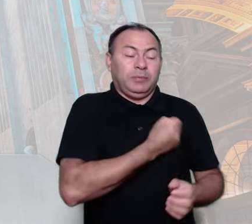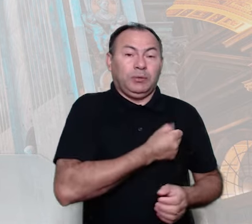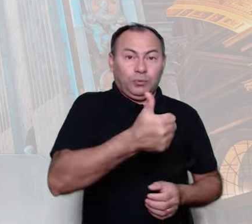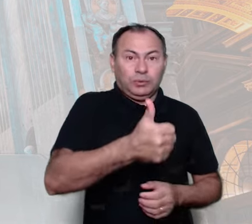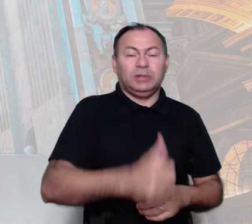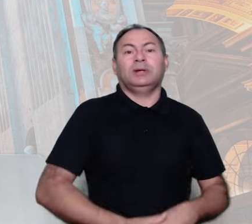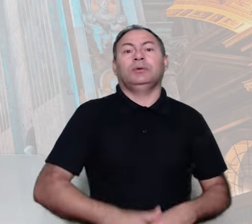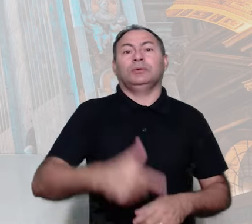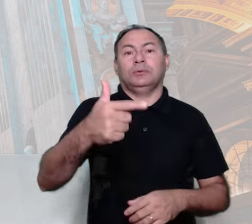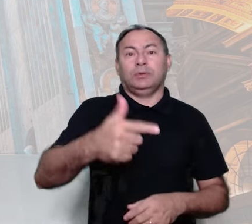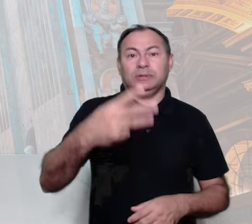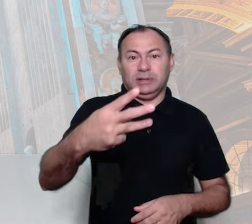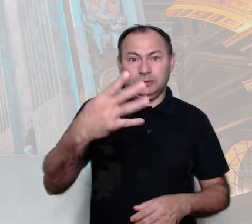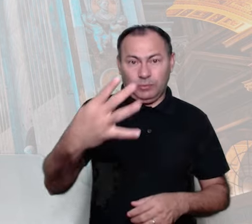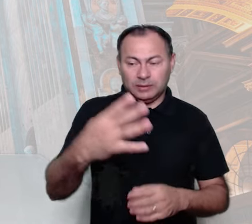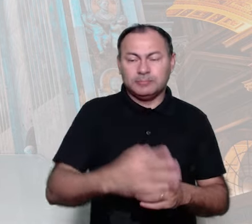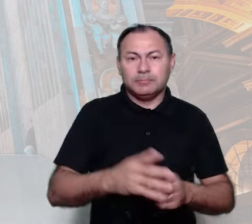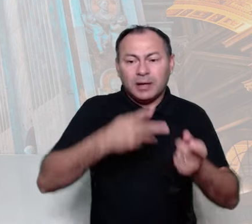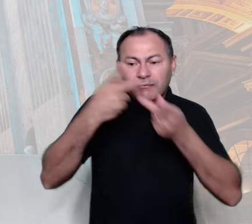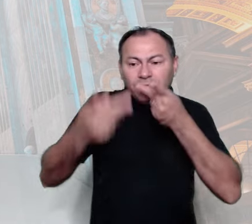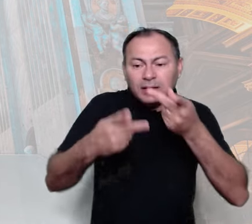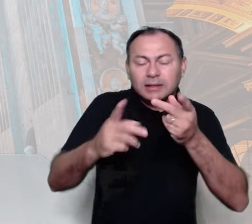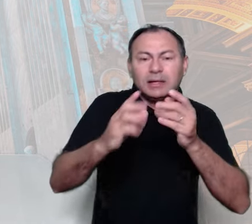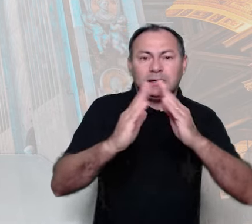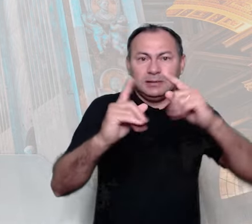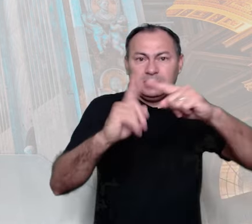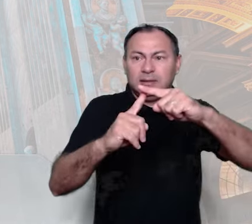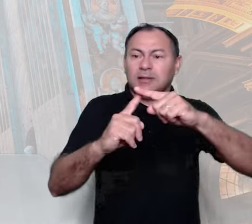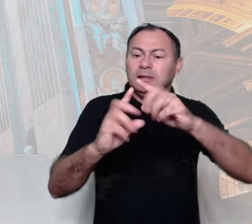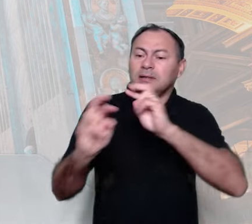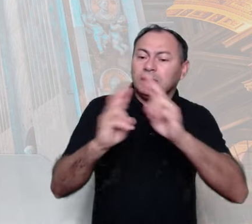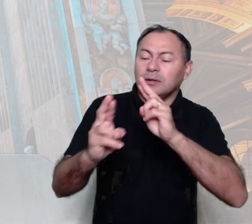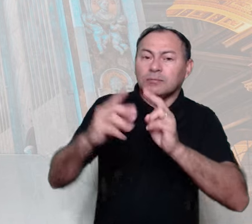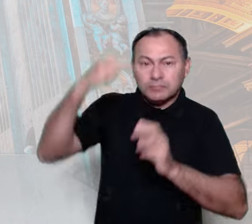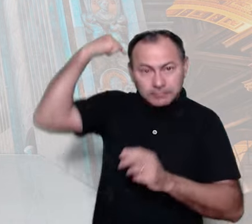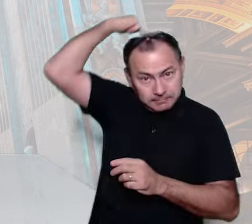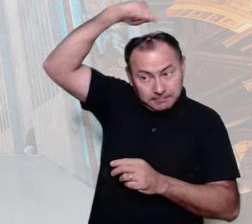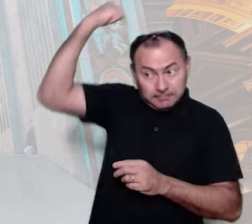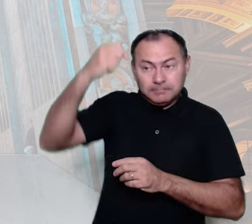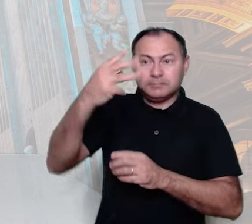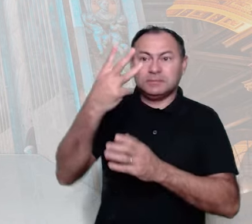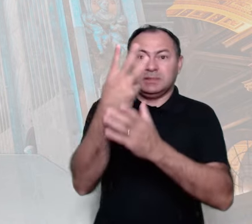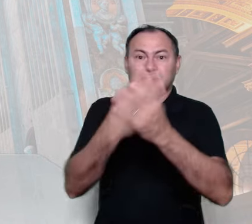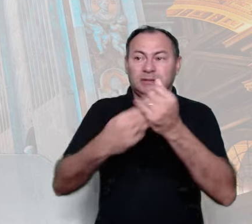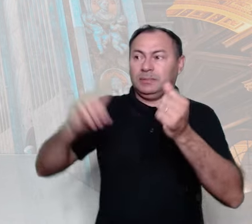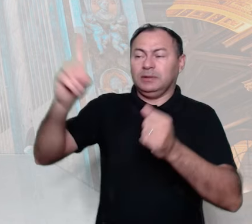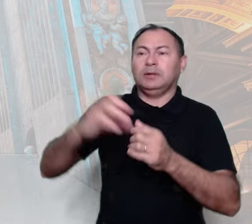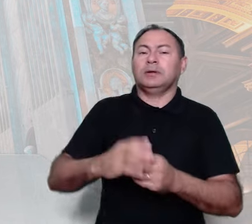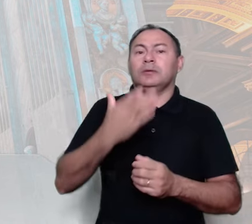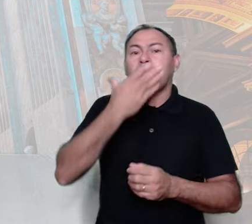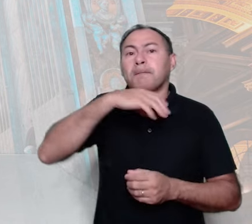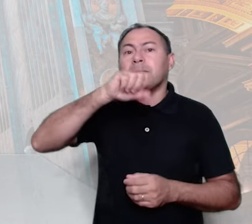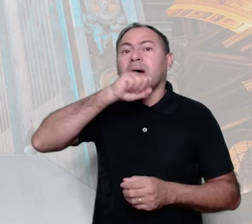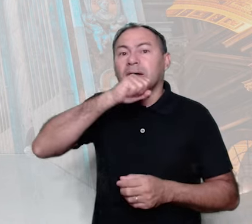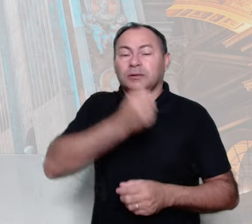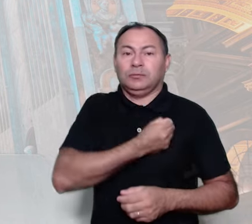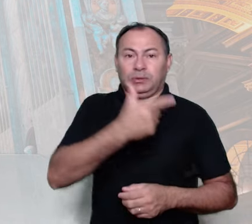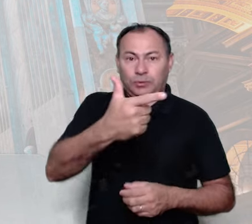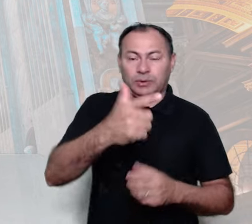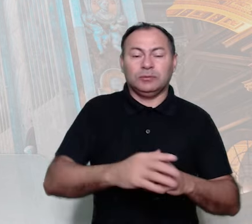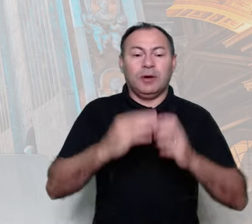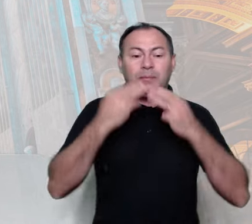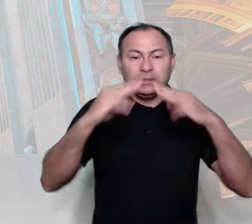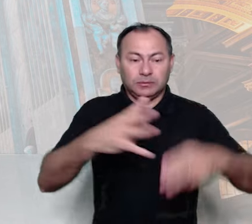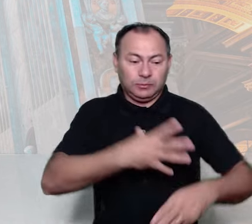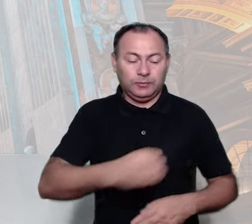os três números seguintes relacionam a Igreja com a Santíssima Trindade, com o desígnio do Pai, número dois,